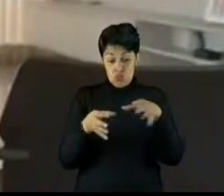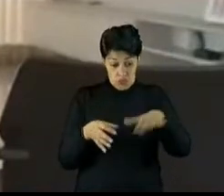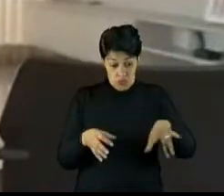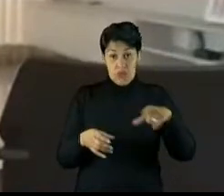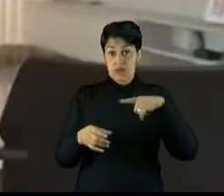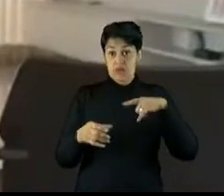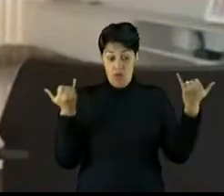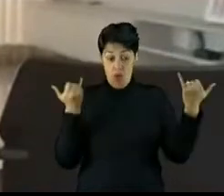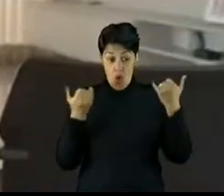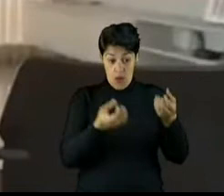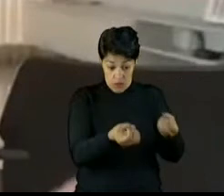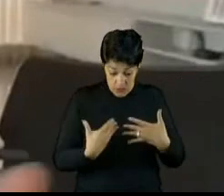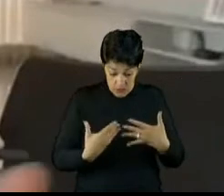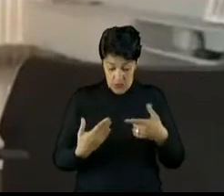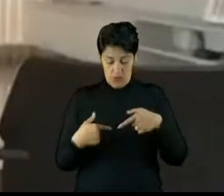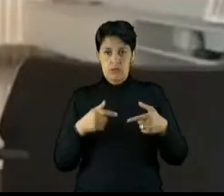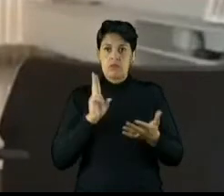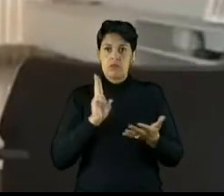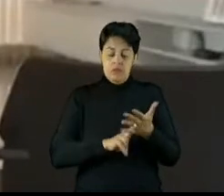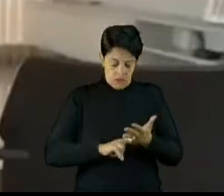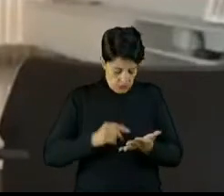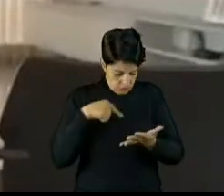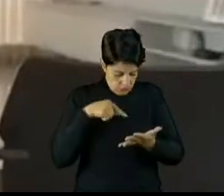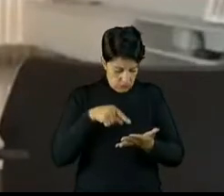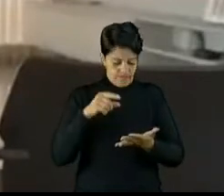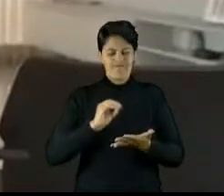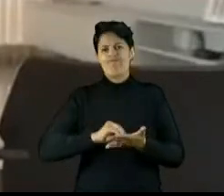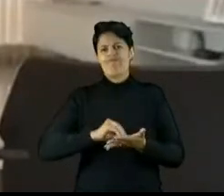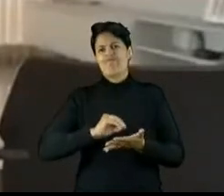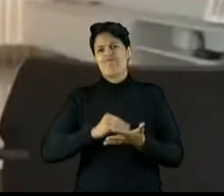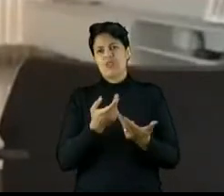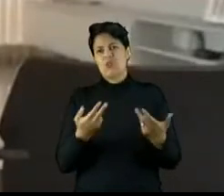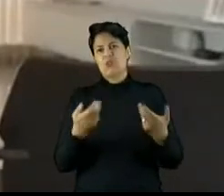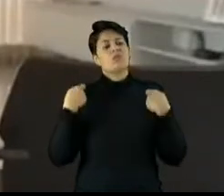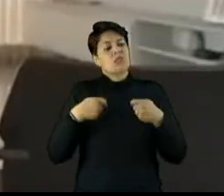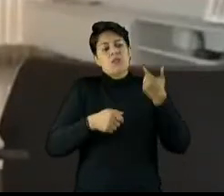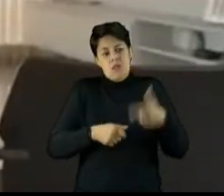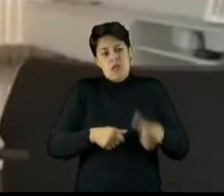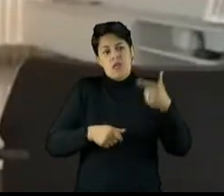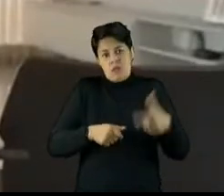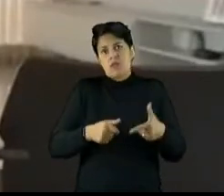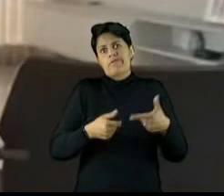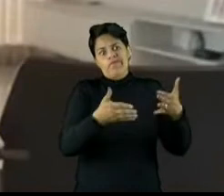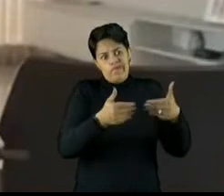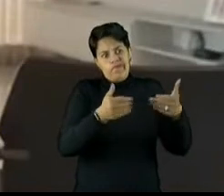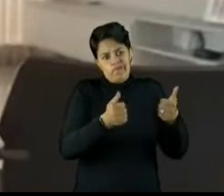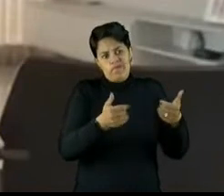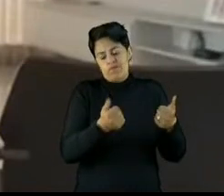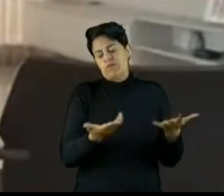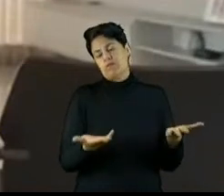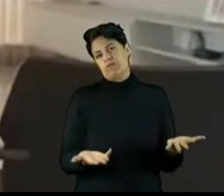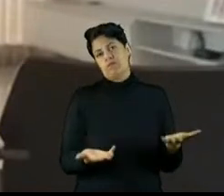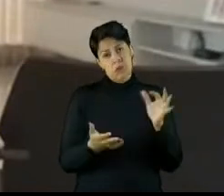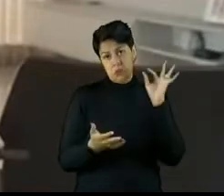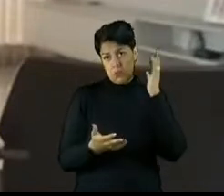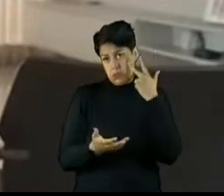sim, o checklist já está aqui. Ou as unidades judiciais também devem obedecer a IN e não mudar o documento com incompletudes e depois